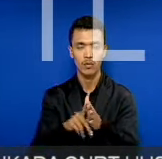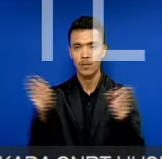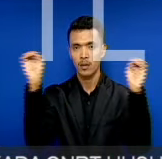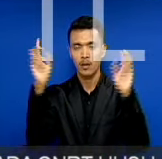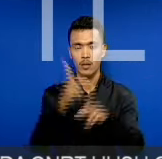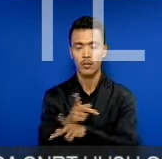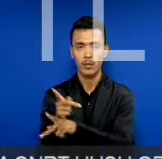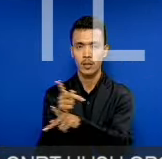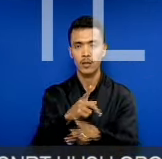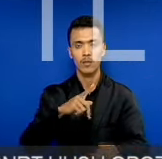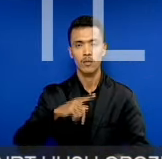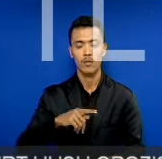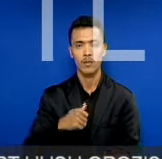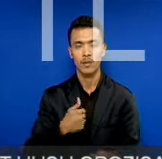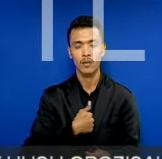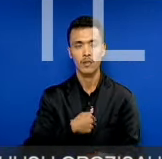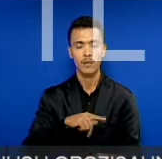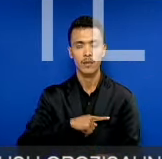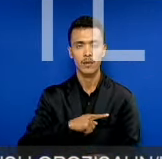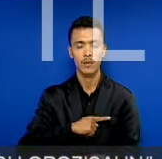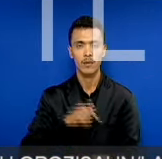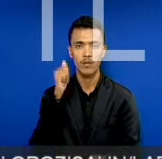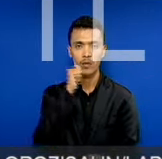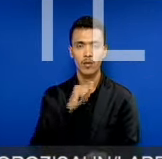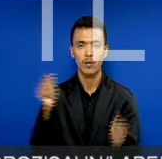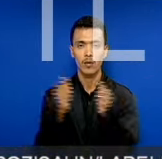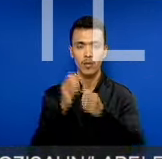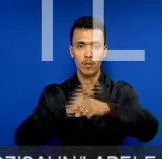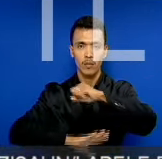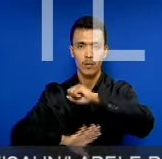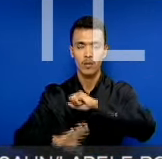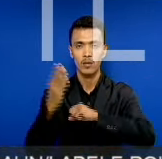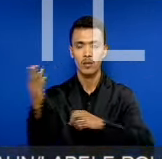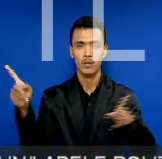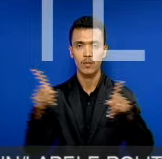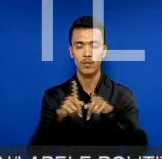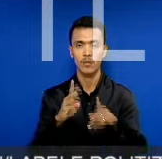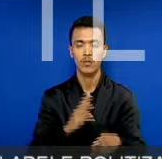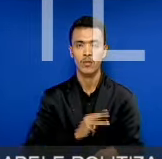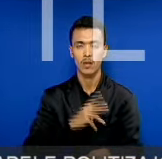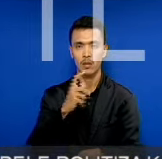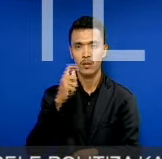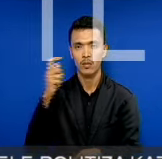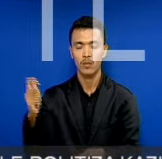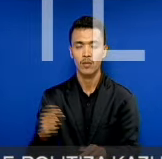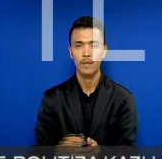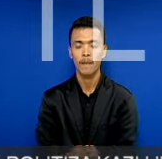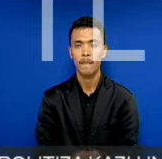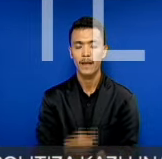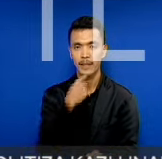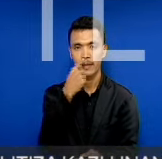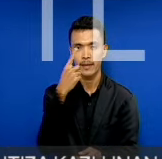cuidado privacidade fetos iranian ligado ao caso partos iha arredor posto saúdi barrique funilize. Gabriel Soares